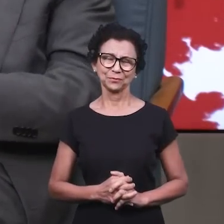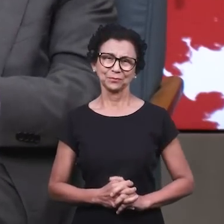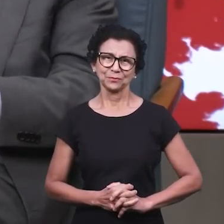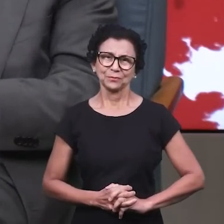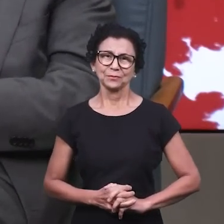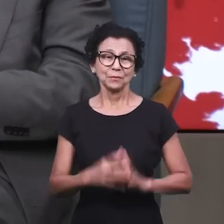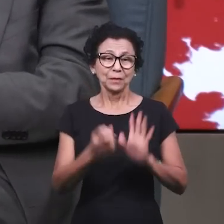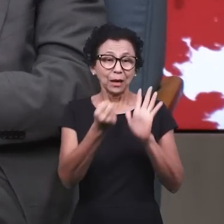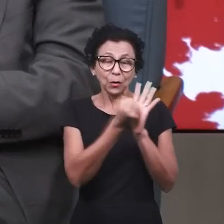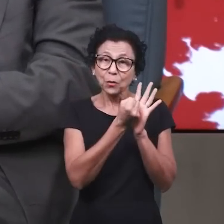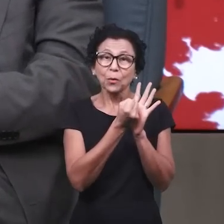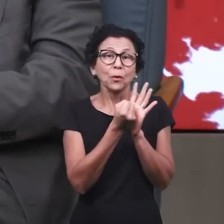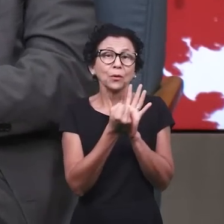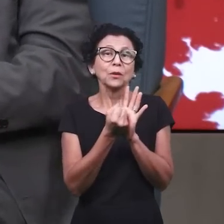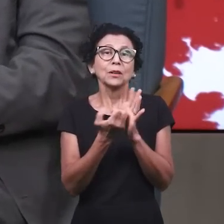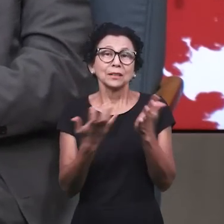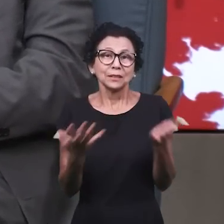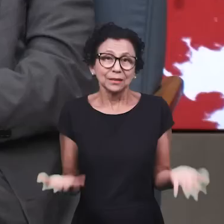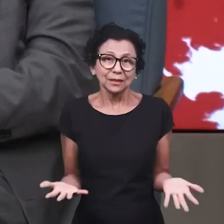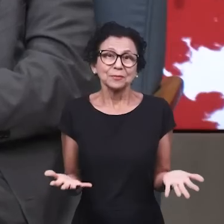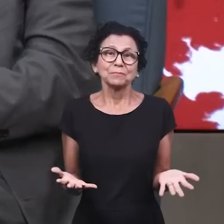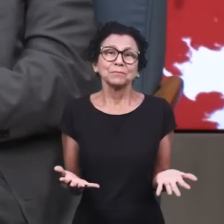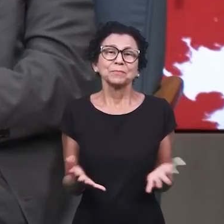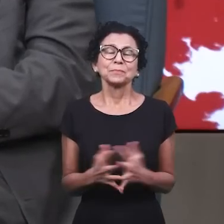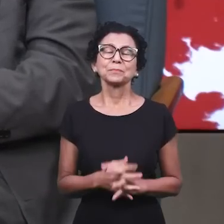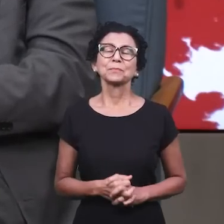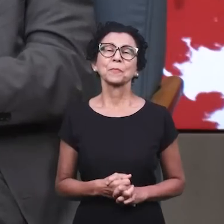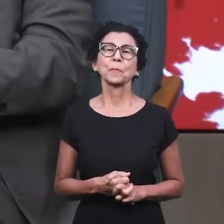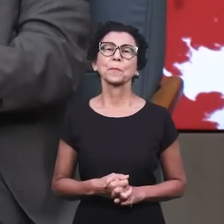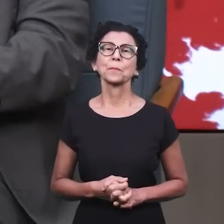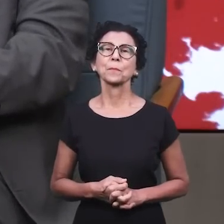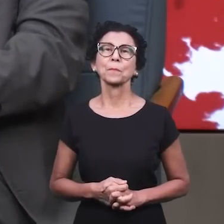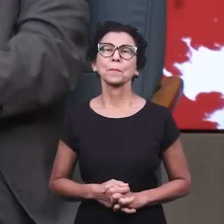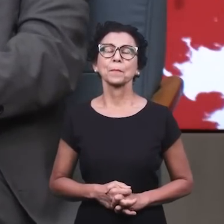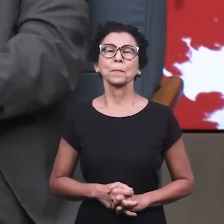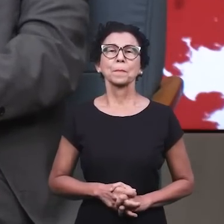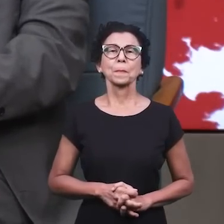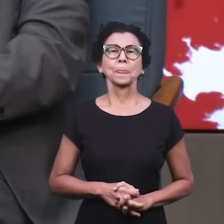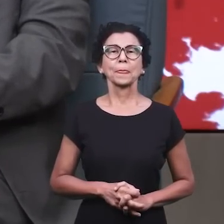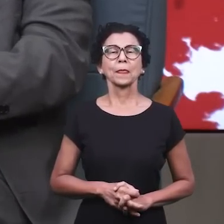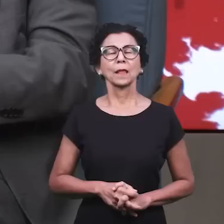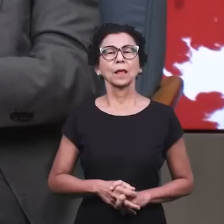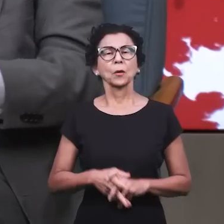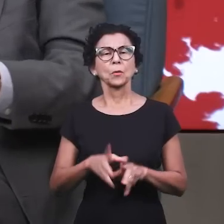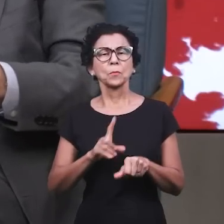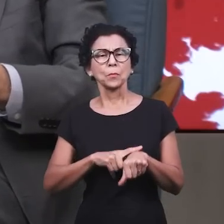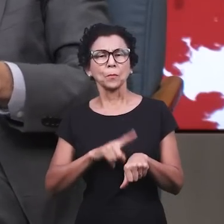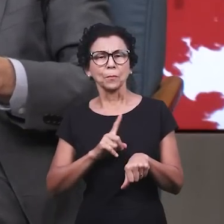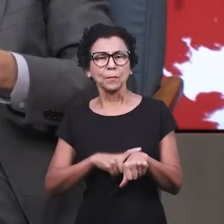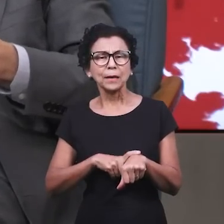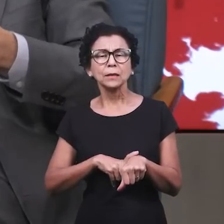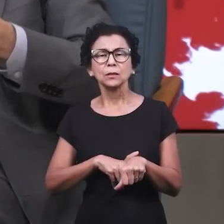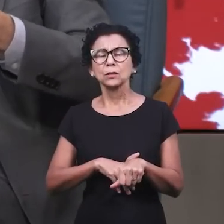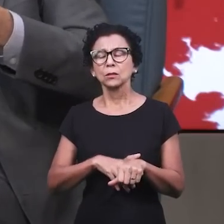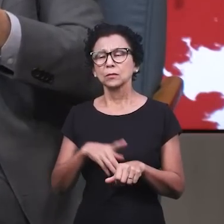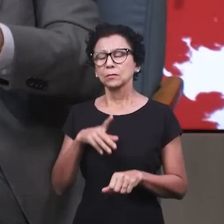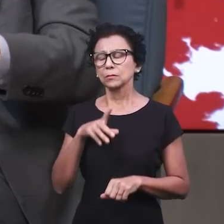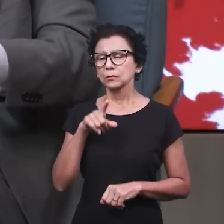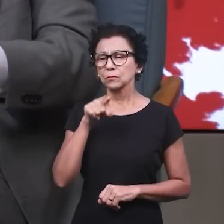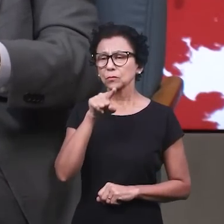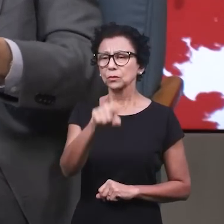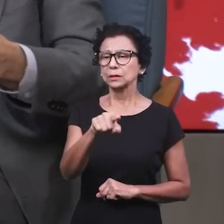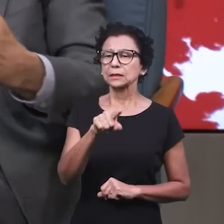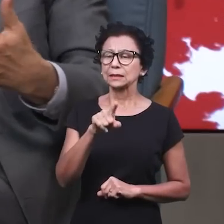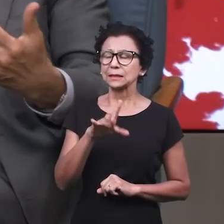Então, há momentos no louvor que você está em casa e esse